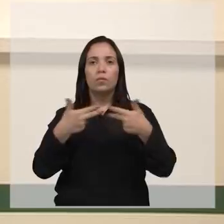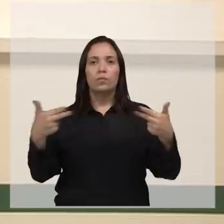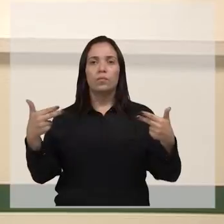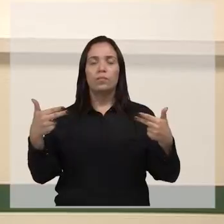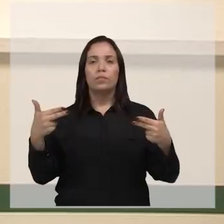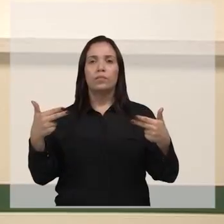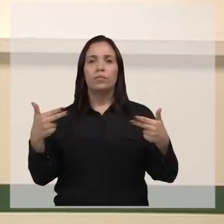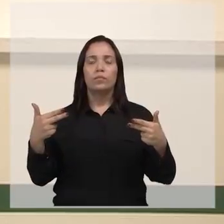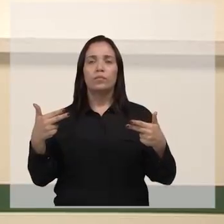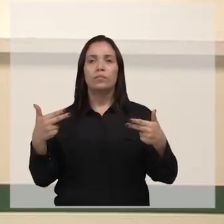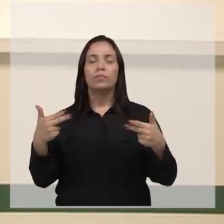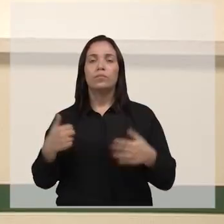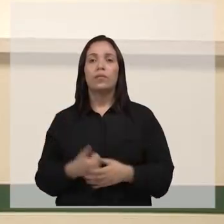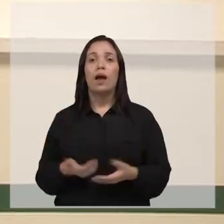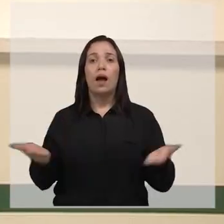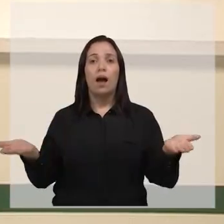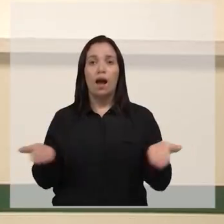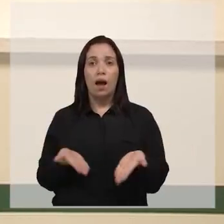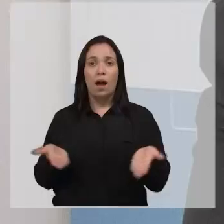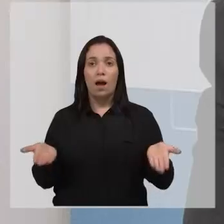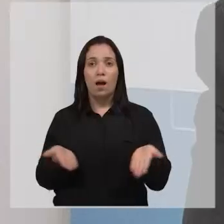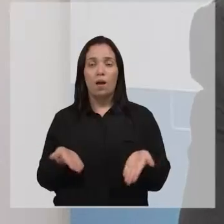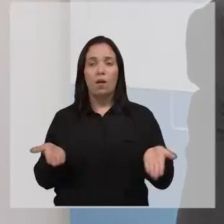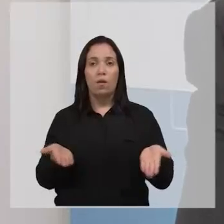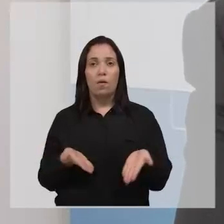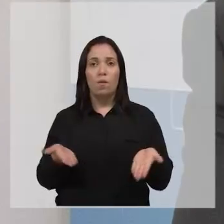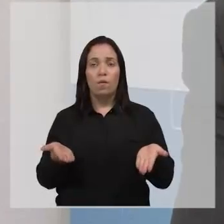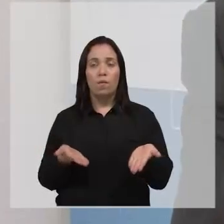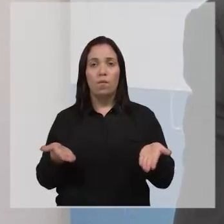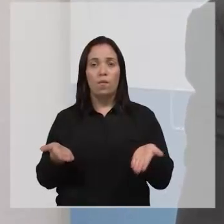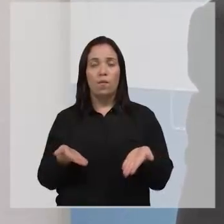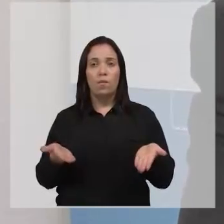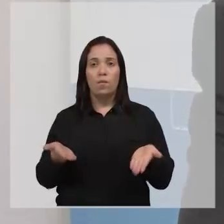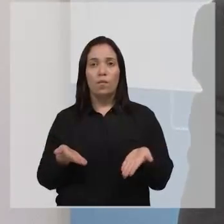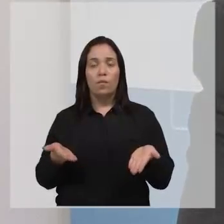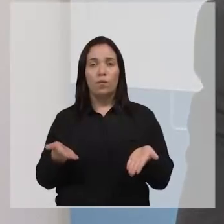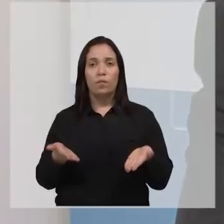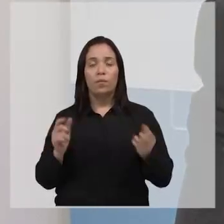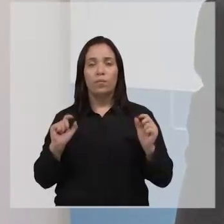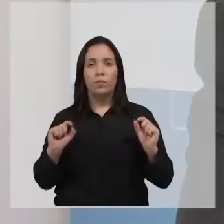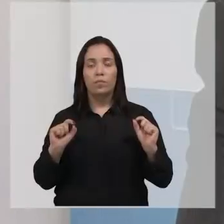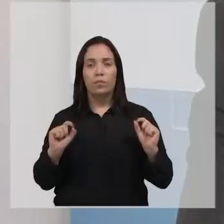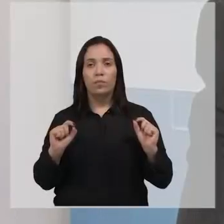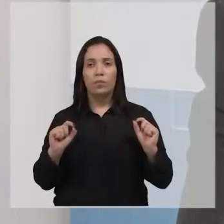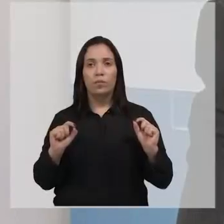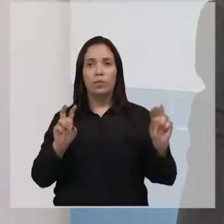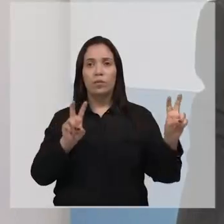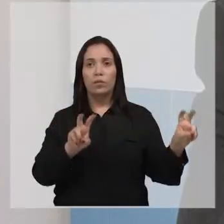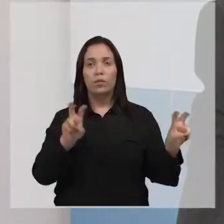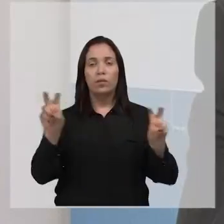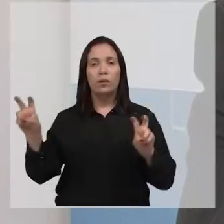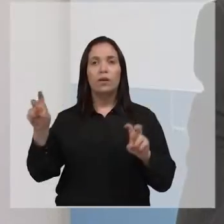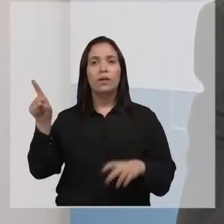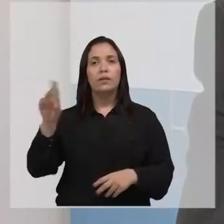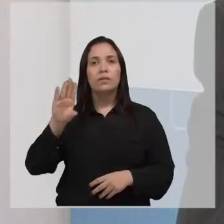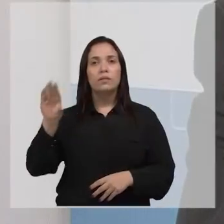sociais ligadas ao Partido dos Trabalhadores. Agora, rapaz, a gente está falando de eleição, pensaram, Luiz. Uma frase do Ciro que ele